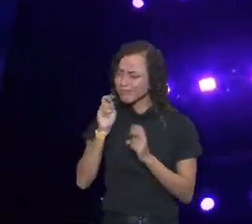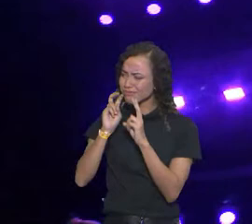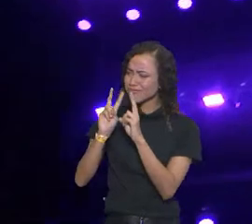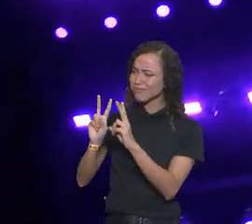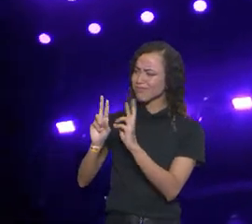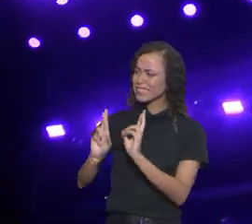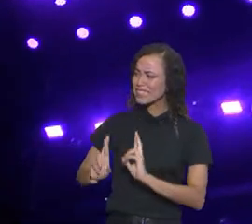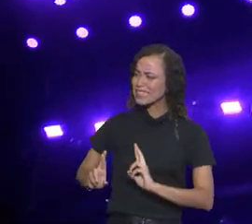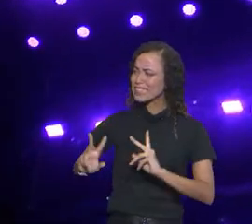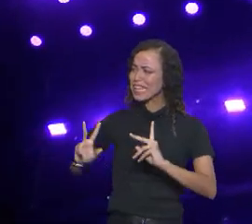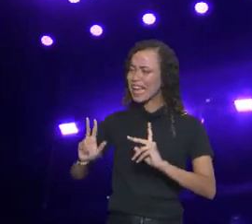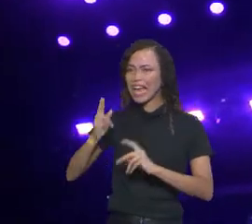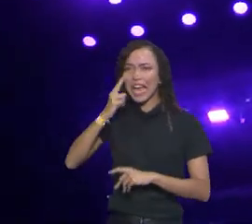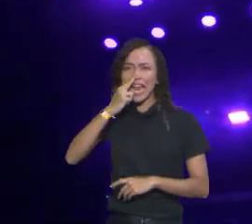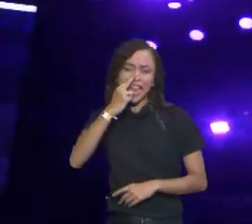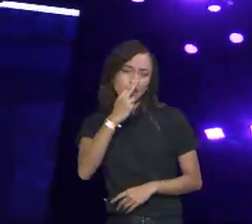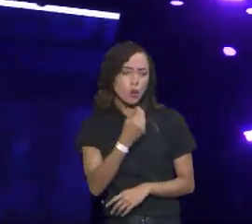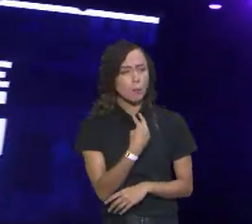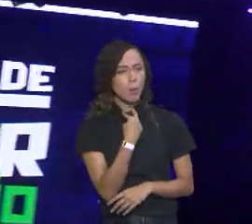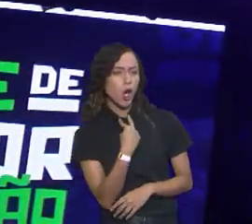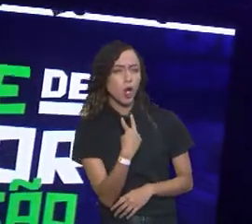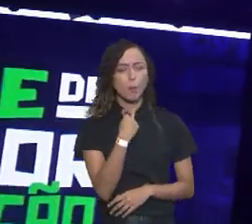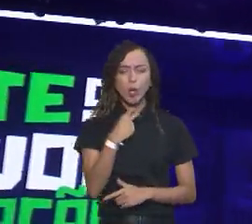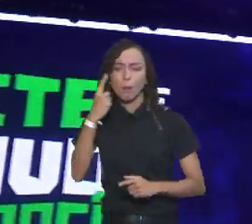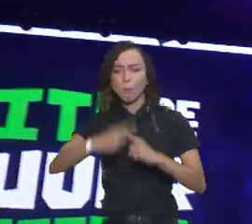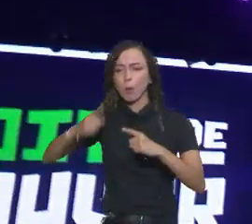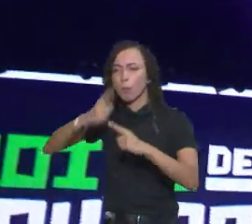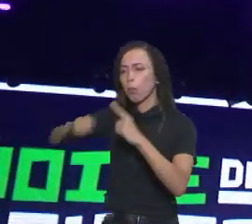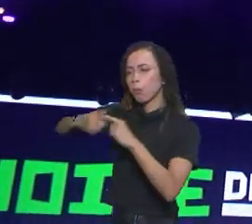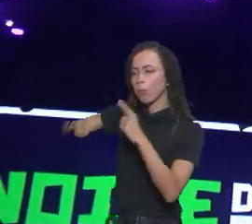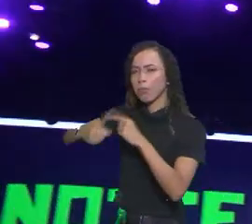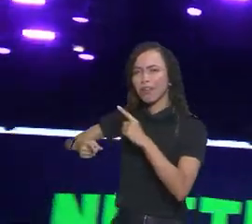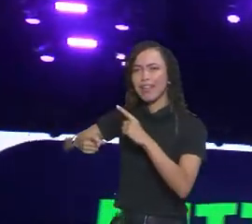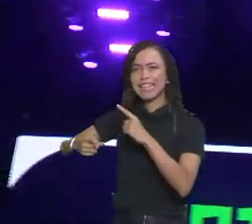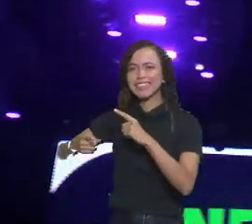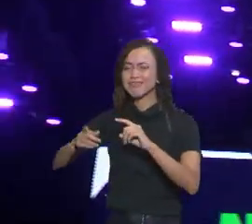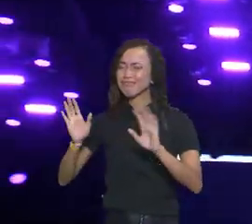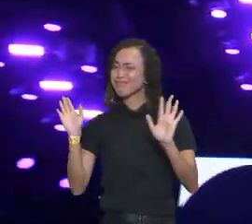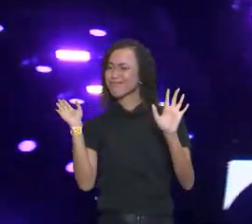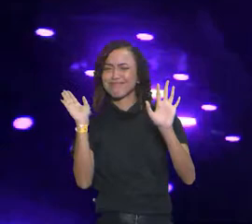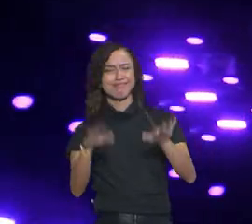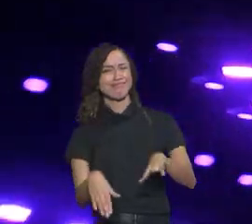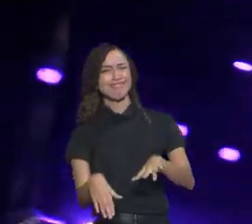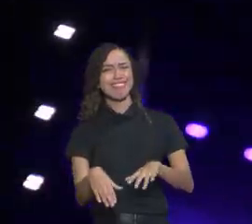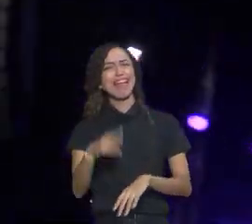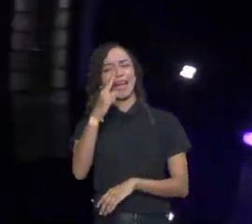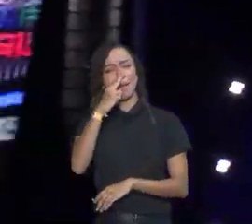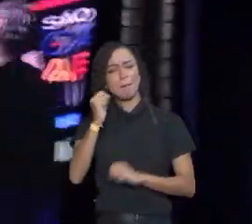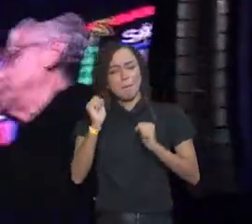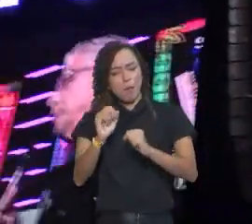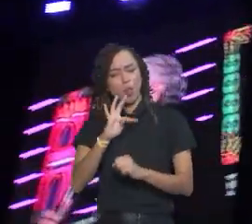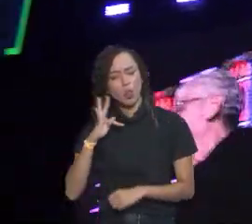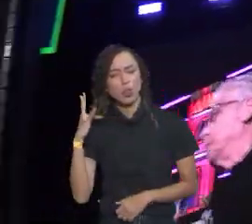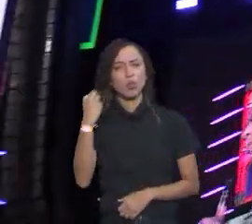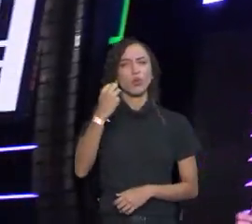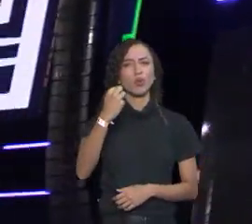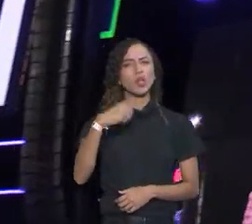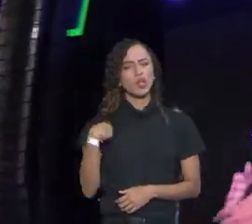que se tinha de que ao crente não pode isso não pode aquilo tudo isso é balela o crente pode tudo